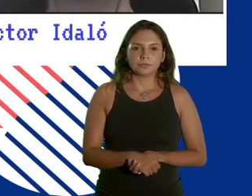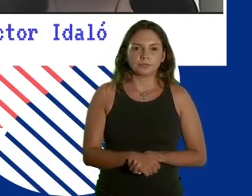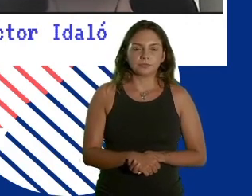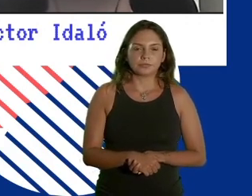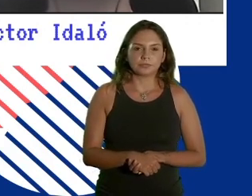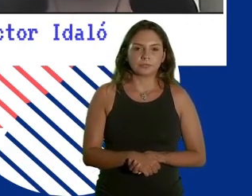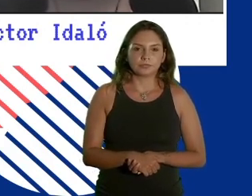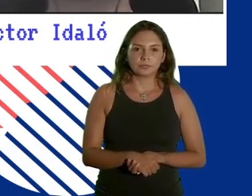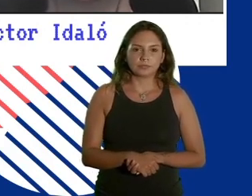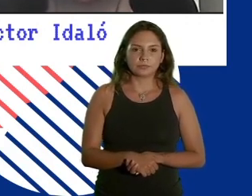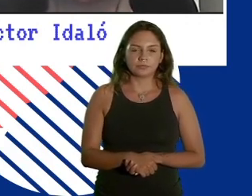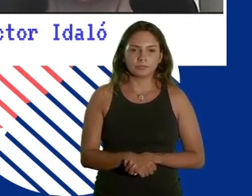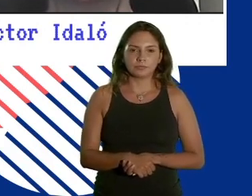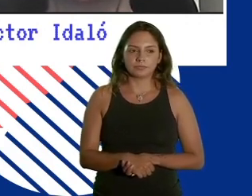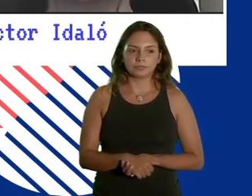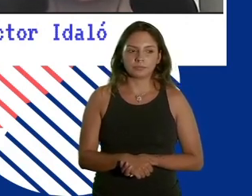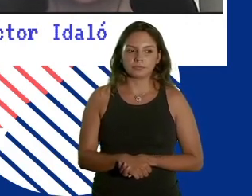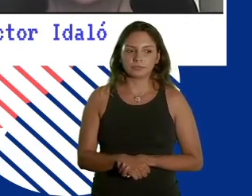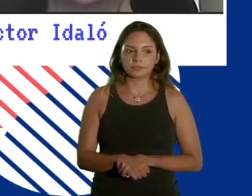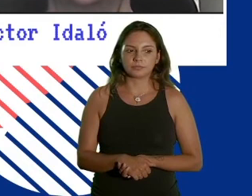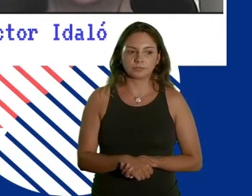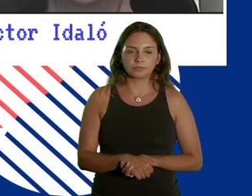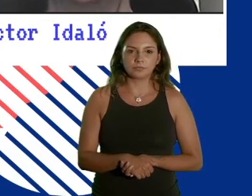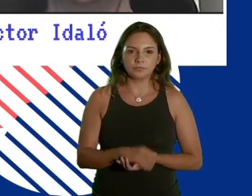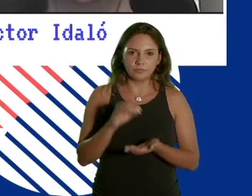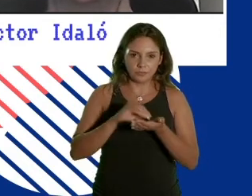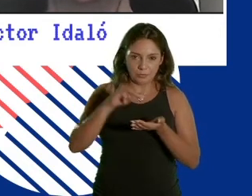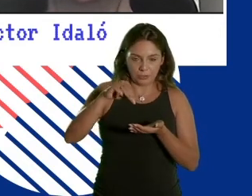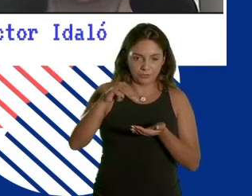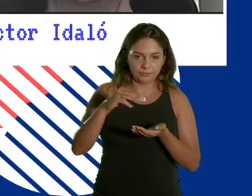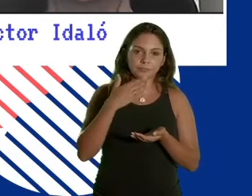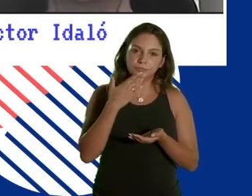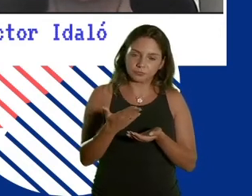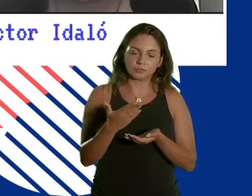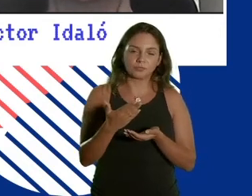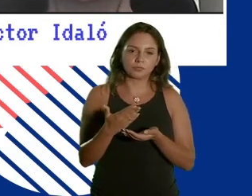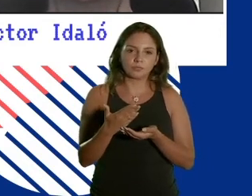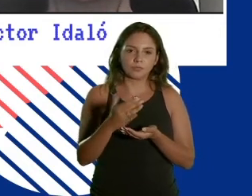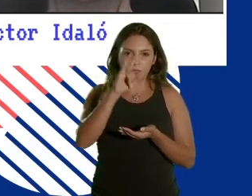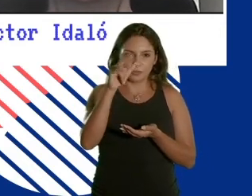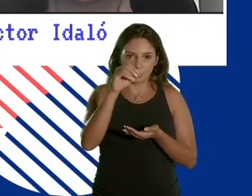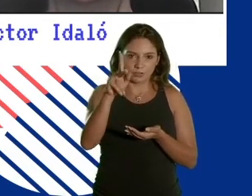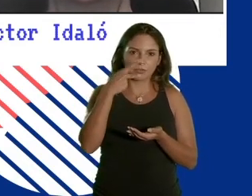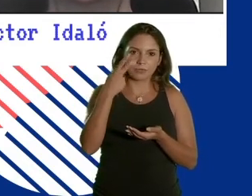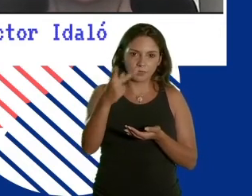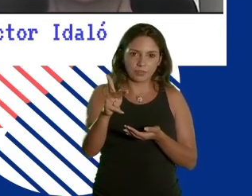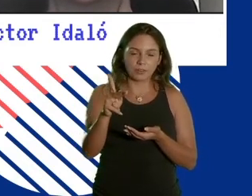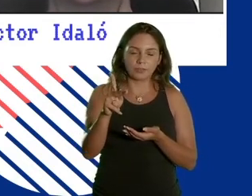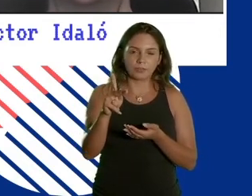Olha só, meus amigos. Faltam alguns minutos, eu gostaria de pedir para o João Vitor falar as